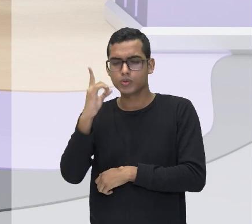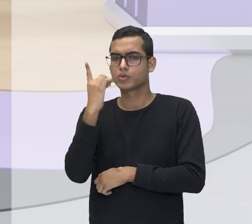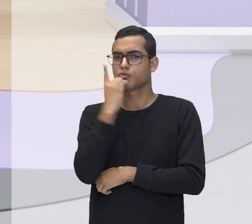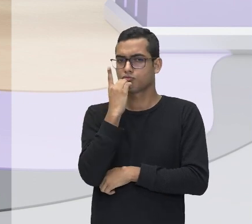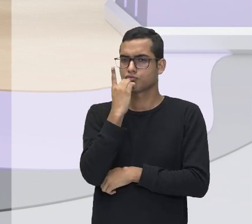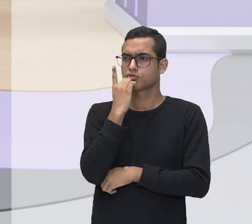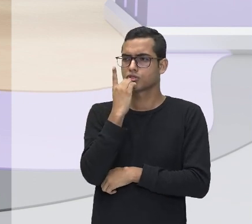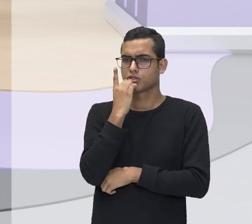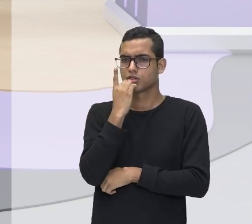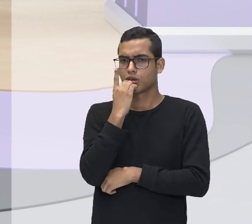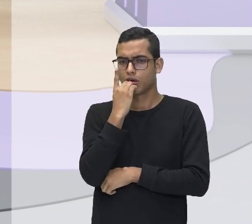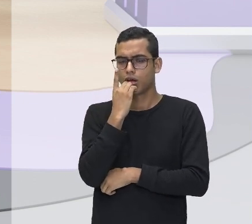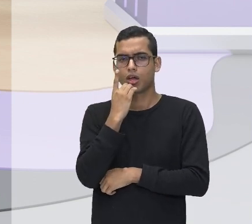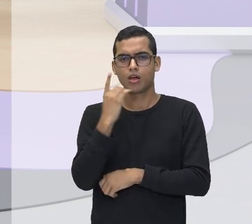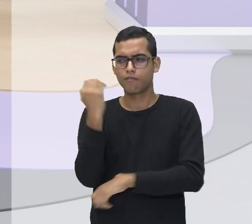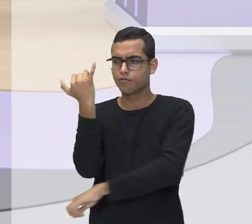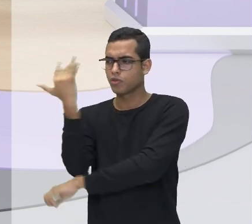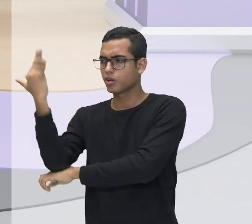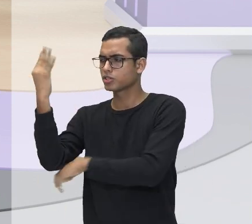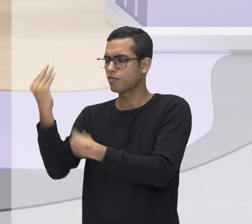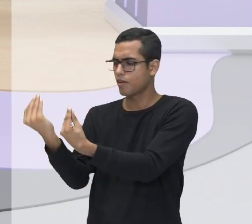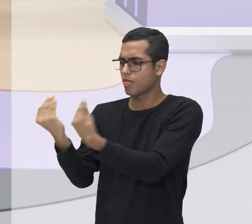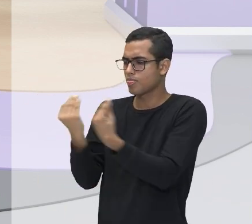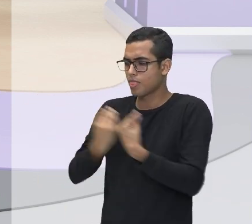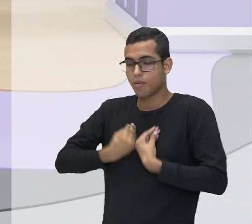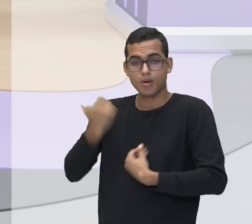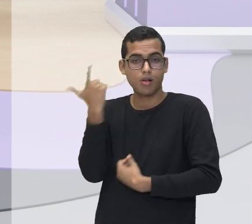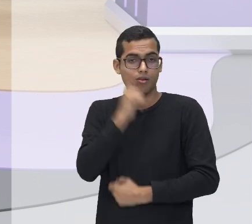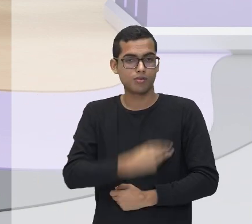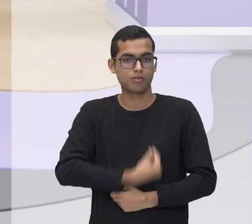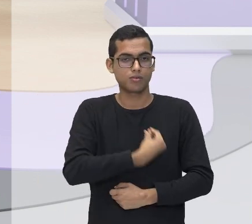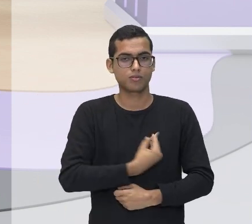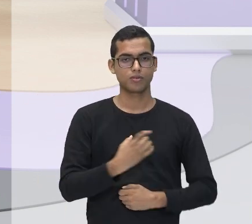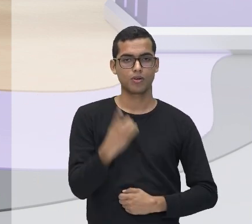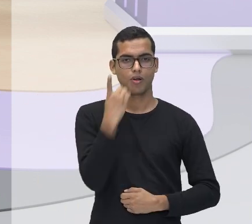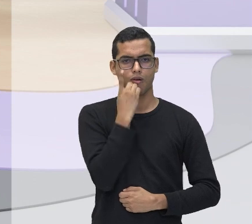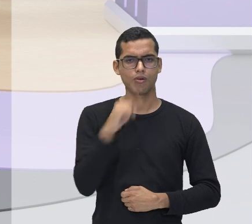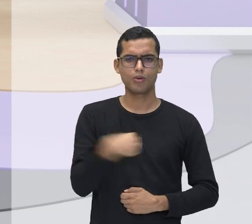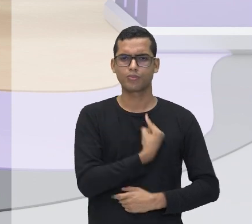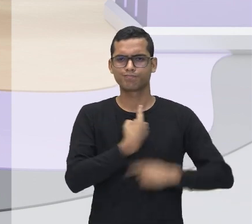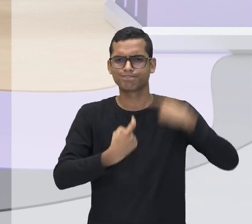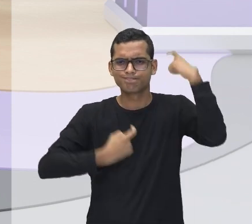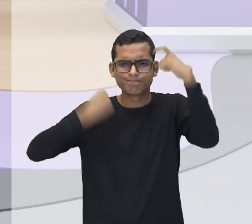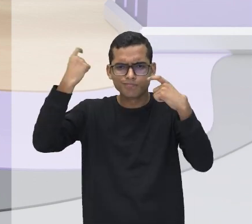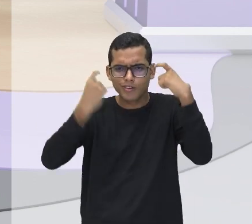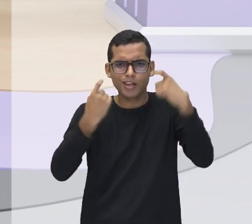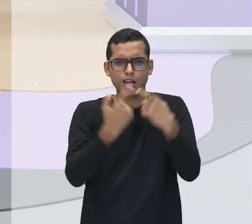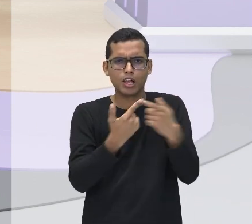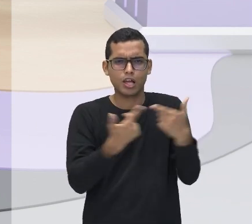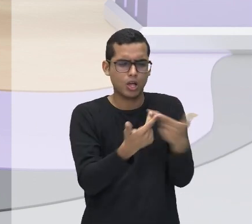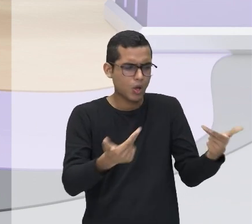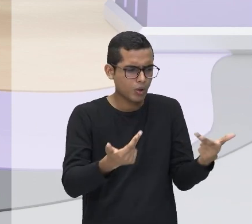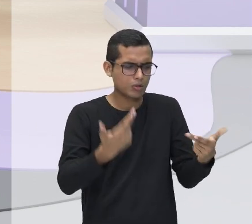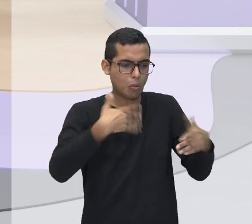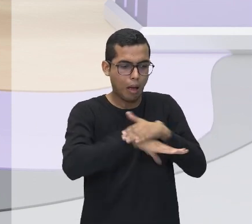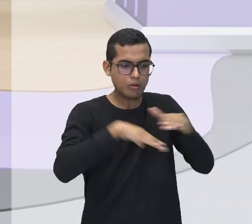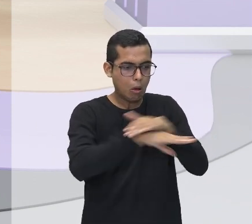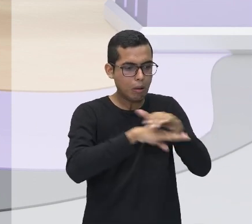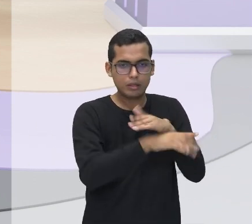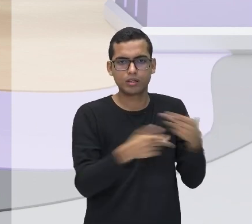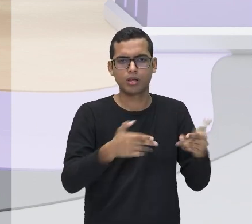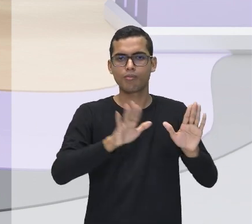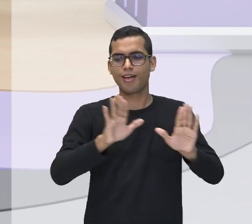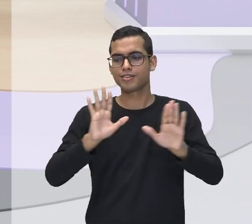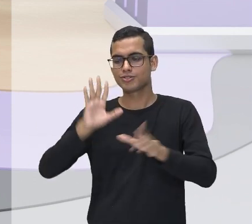precisa para sobreviver naquele dia. Olha que interessante, a gente hoje em dia se preocupa em acumular tantas coisas, né? Vamos